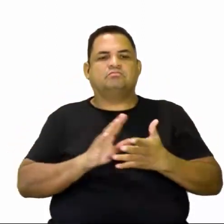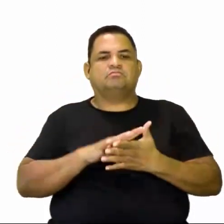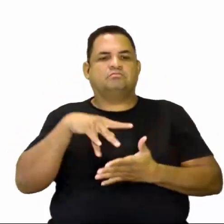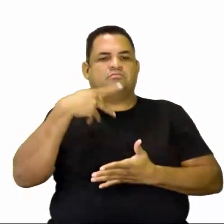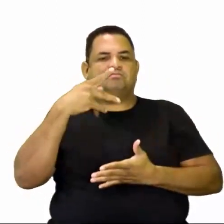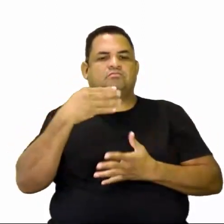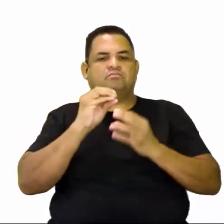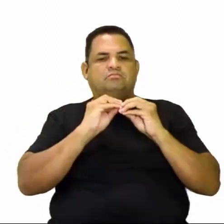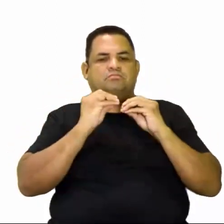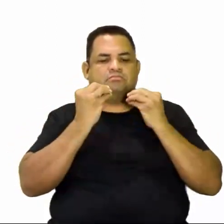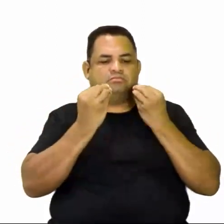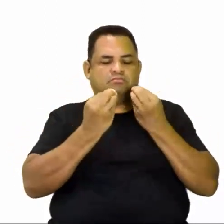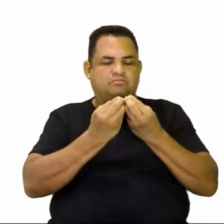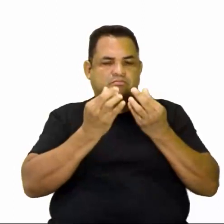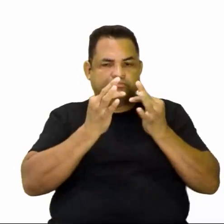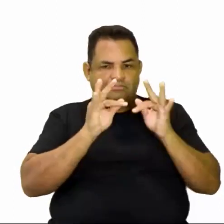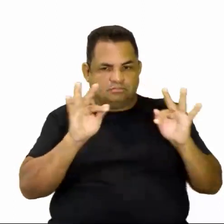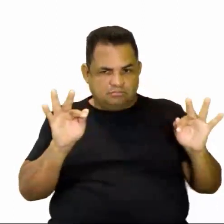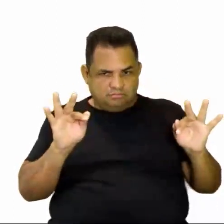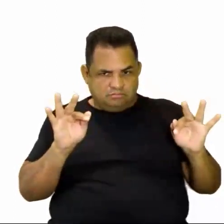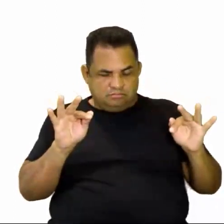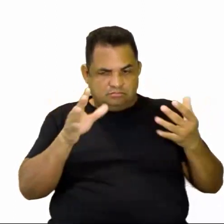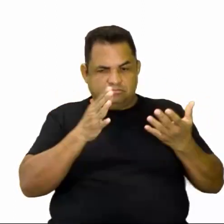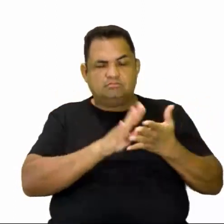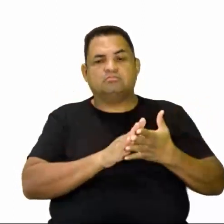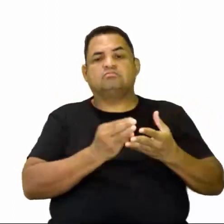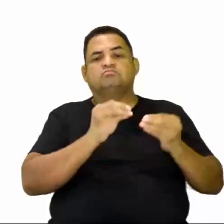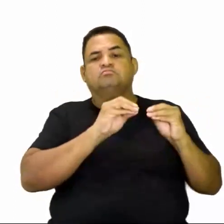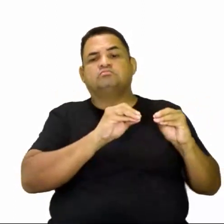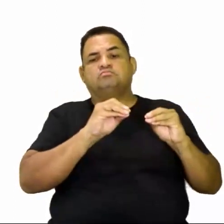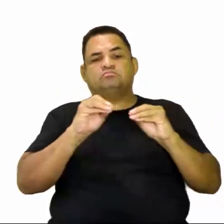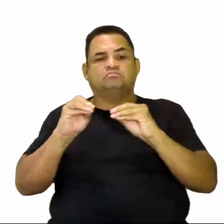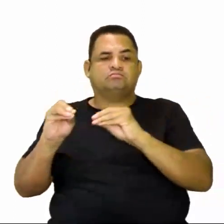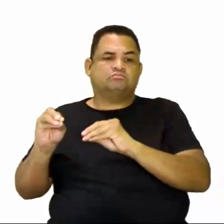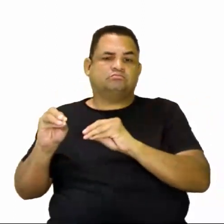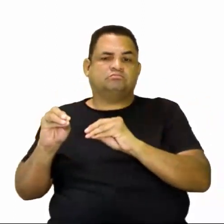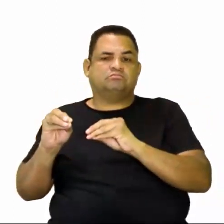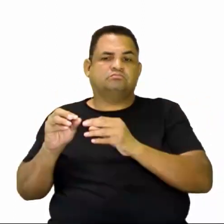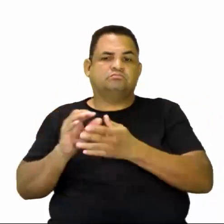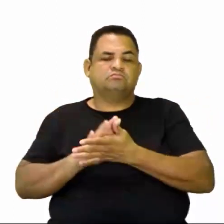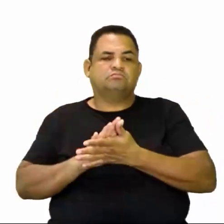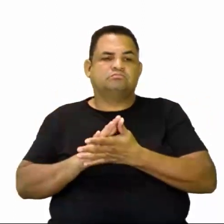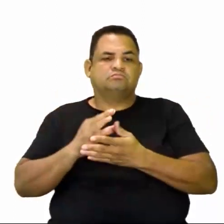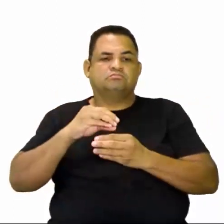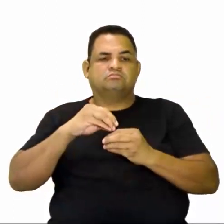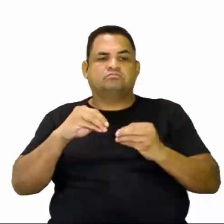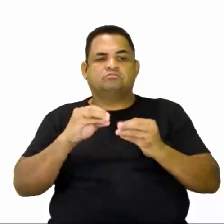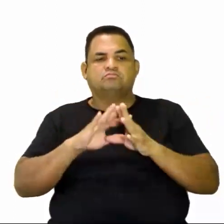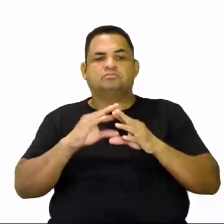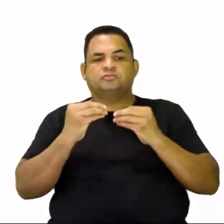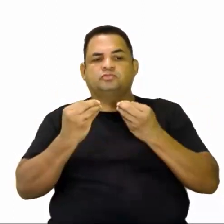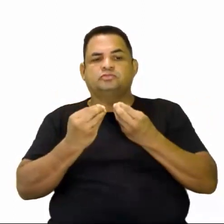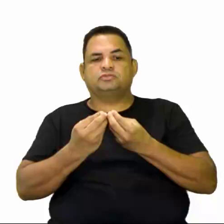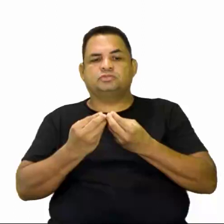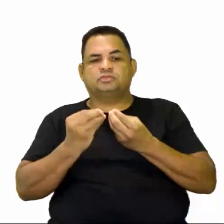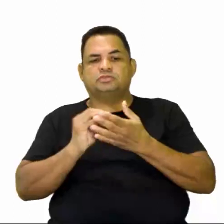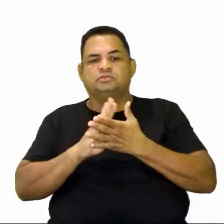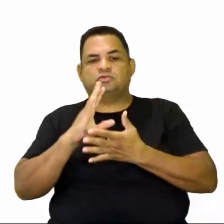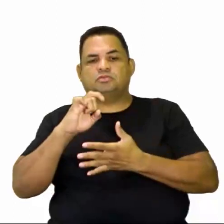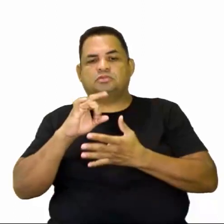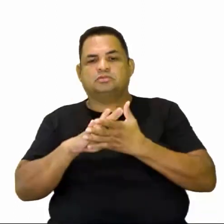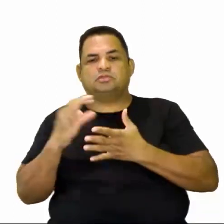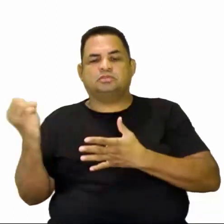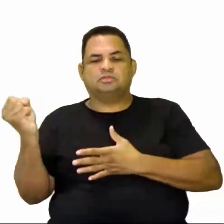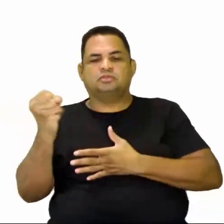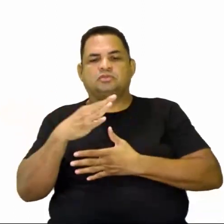dizemos que a substância simples desloca da substância composta uma